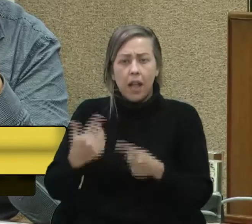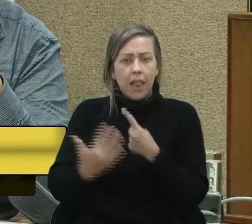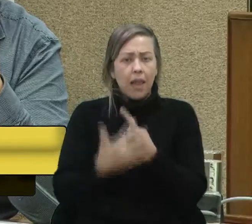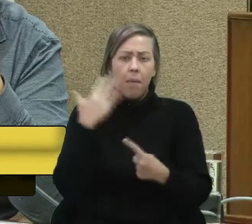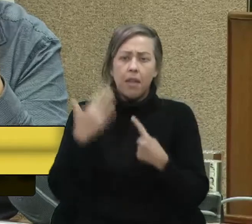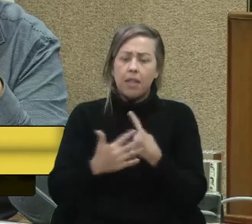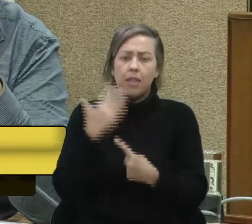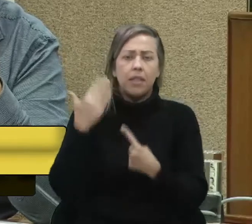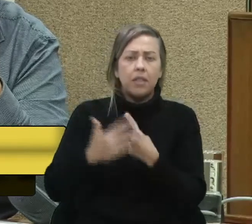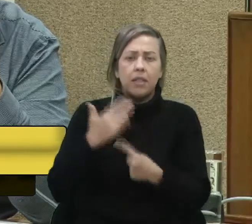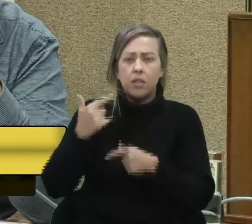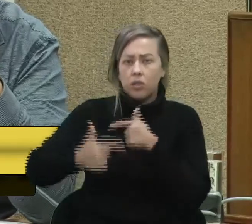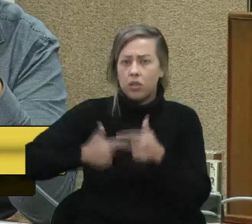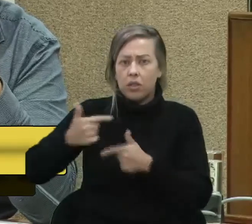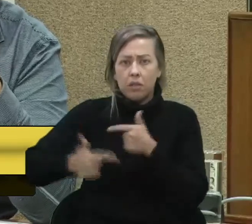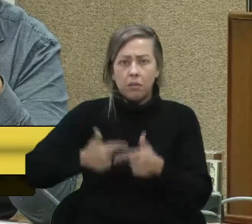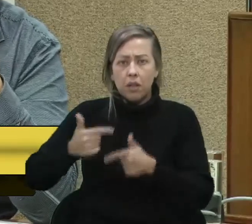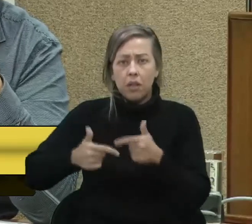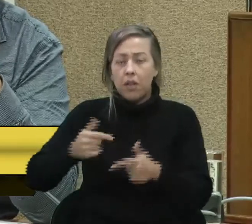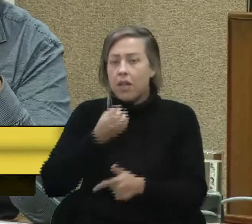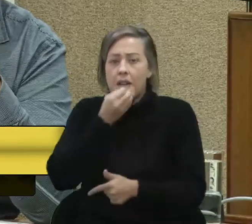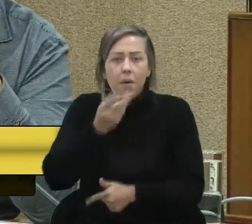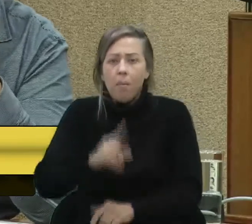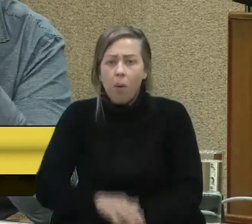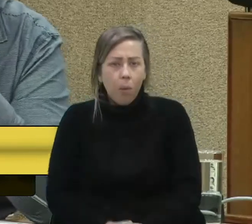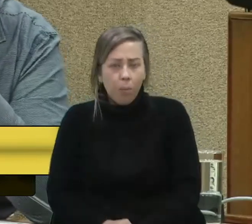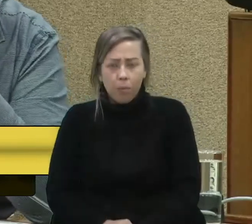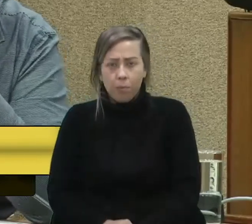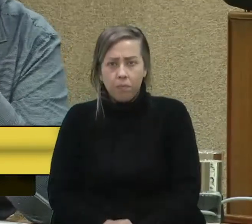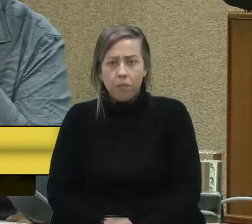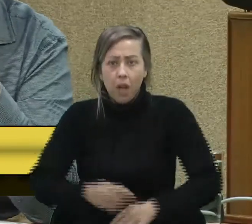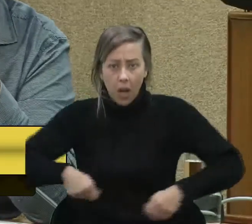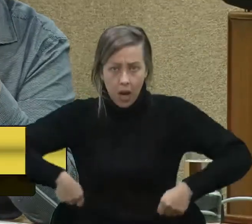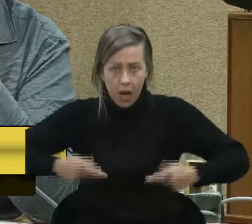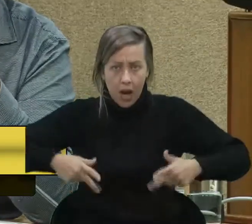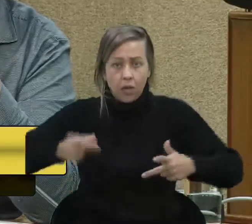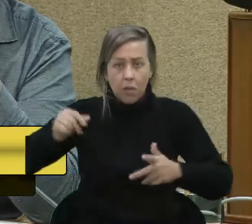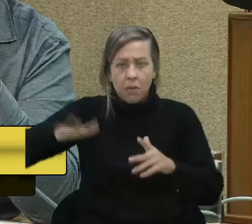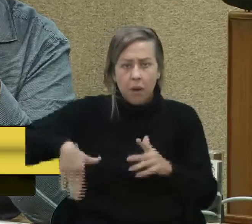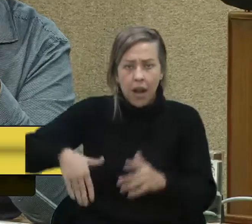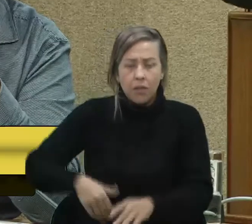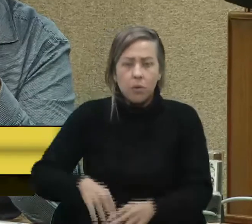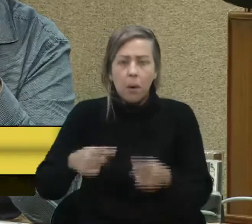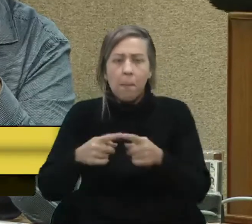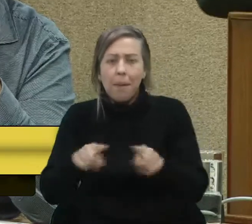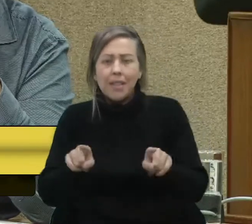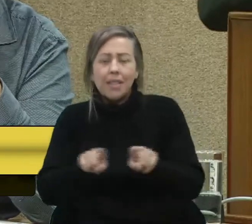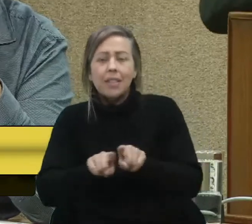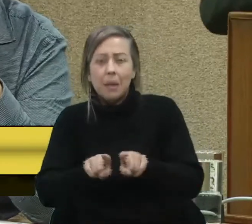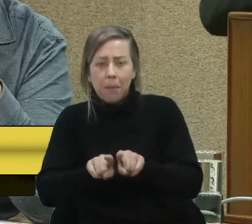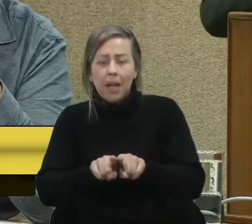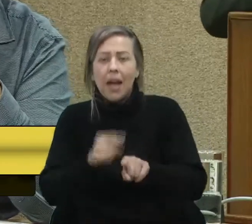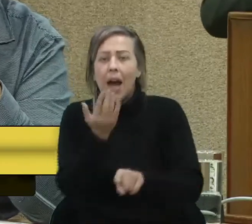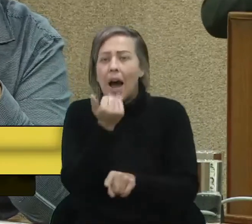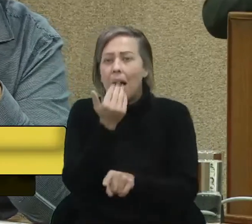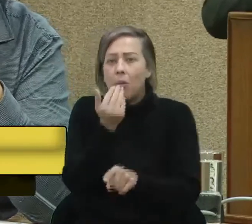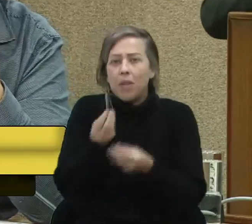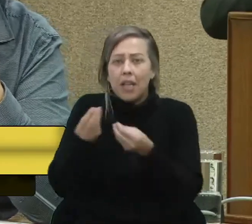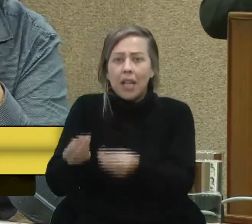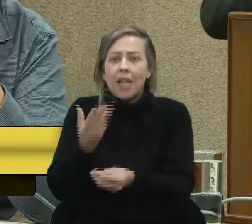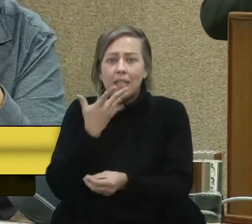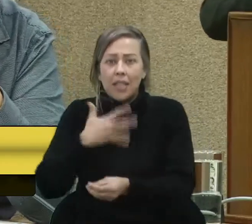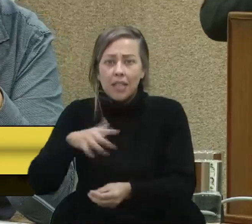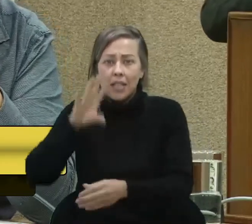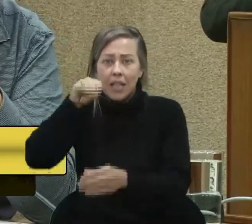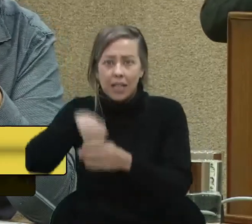demandas de serviço que não é bem prestado. Então, o custo é mais baixo, mas, ao mesmo tempo, a comida que é dada às crianças lá